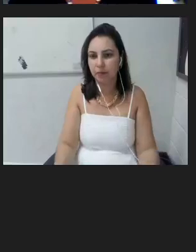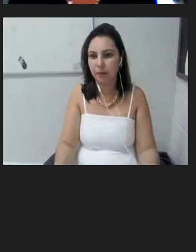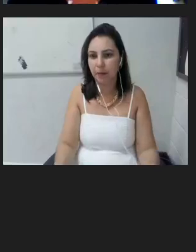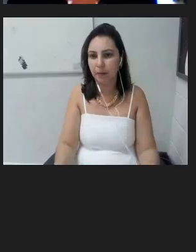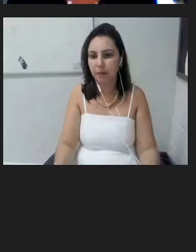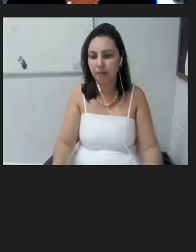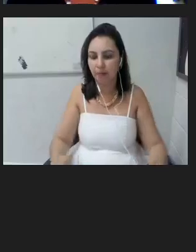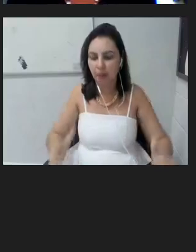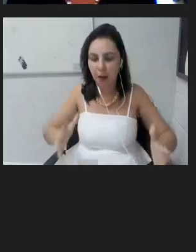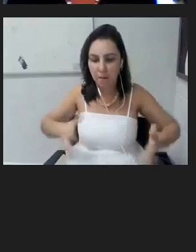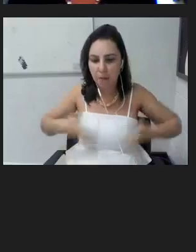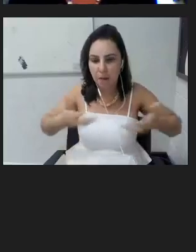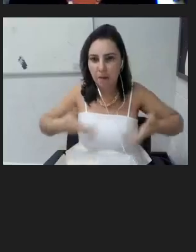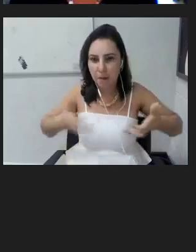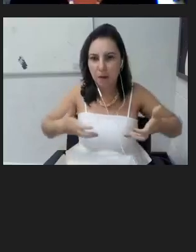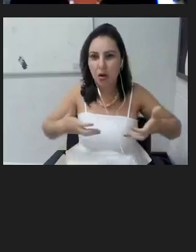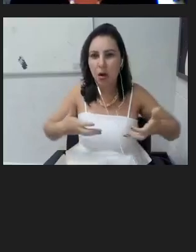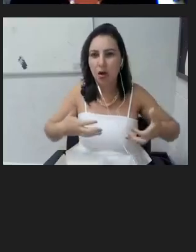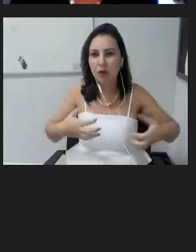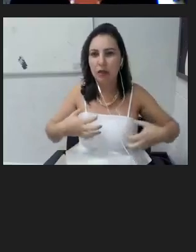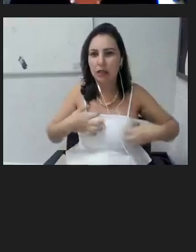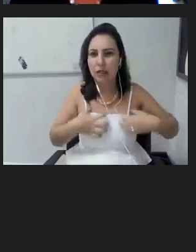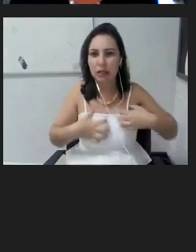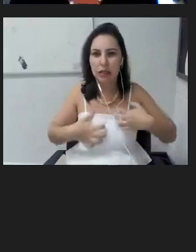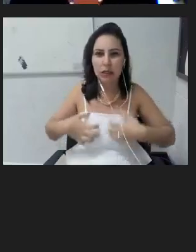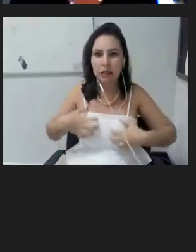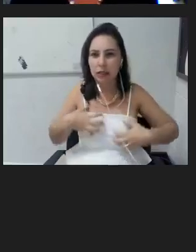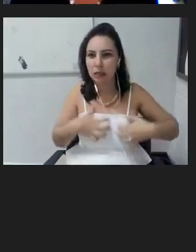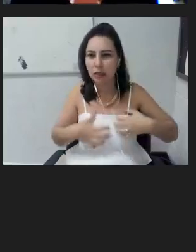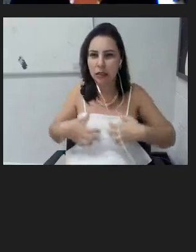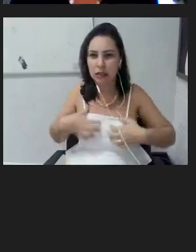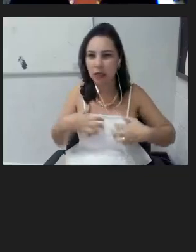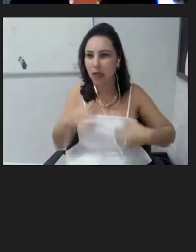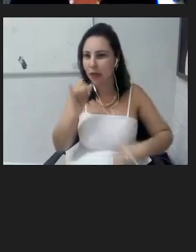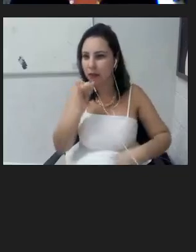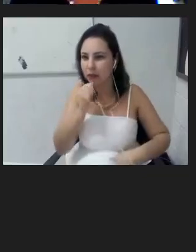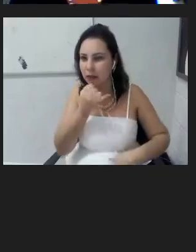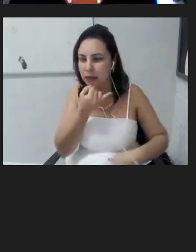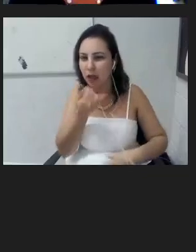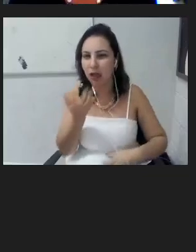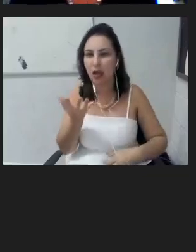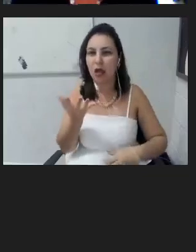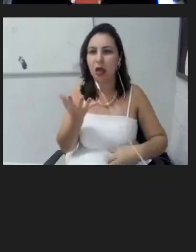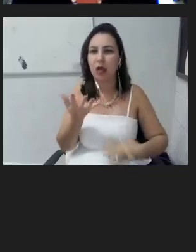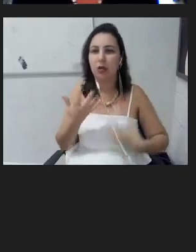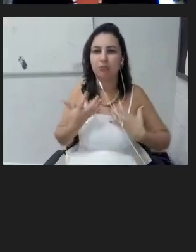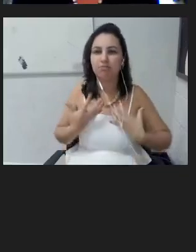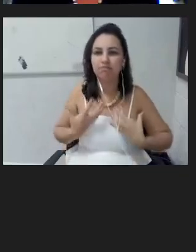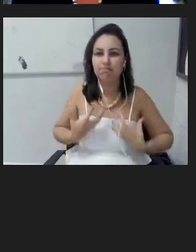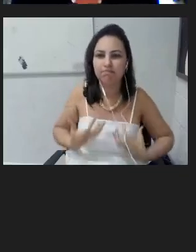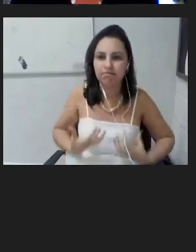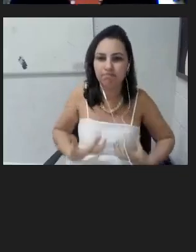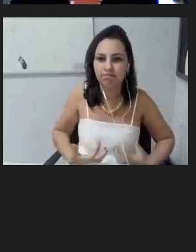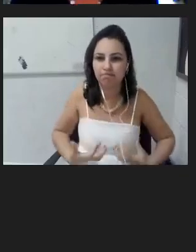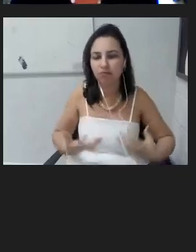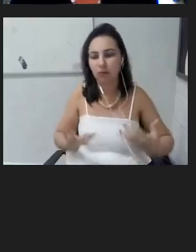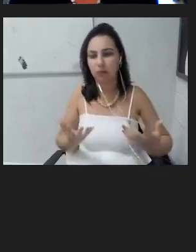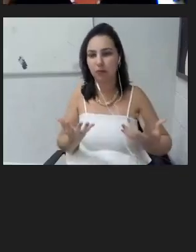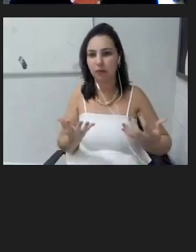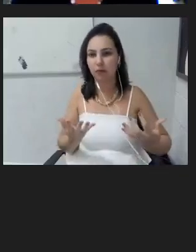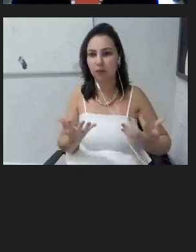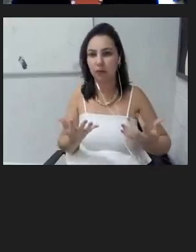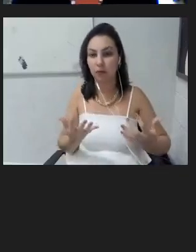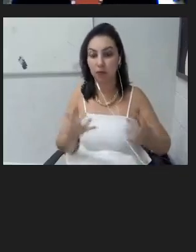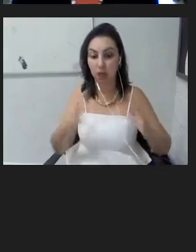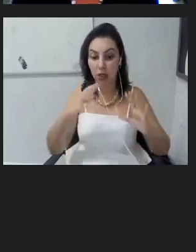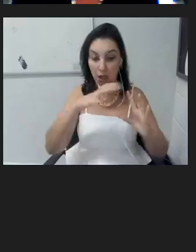nós sentimentos, muitas vezes, de uma tristeza, de um desânimo, de que este